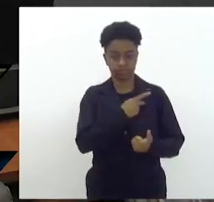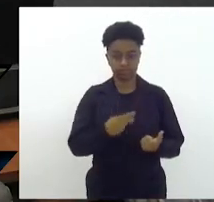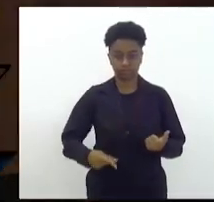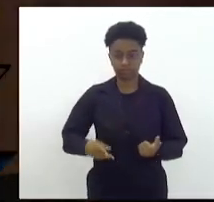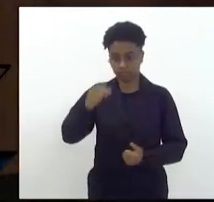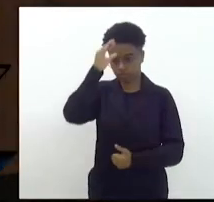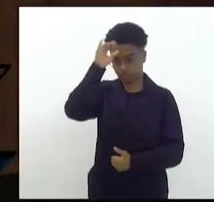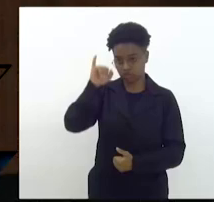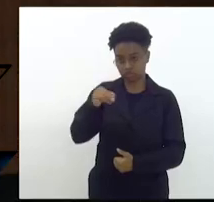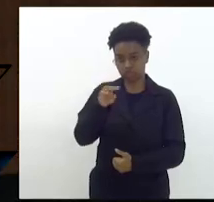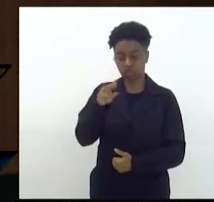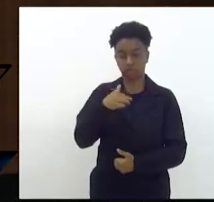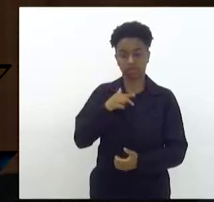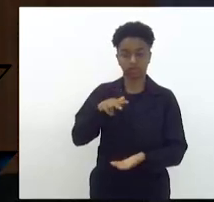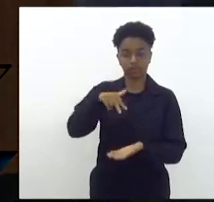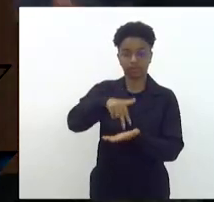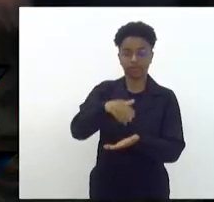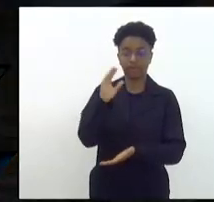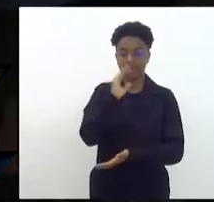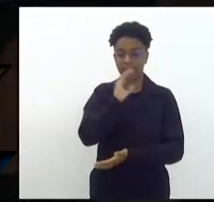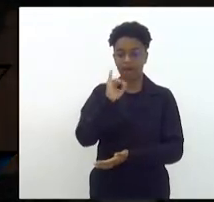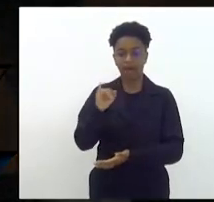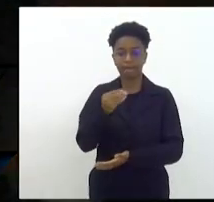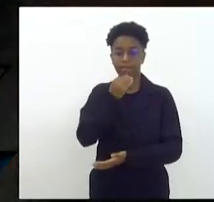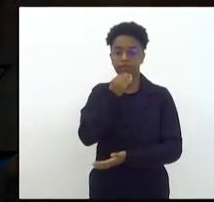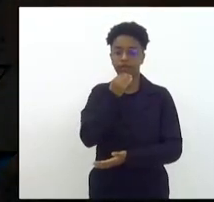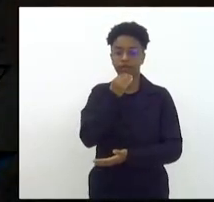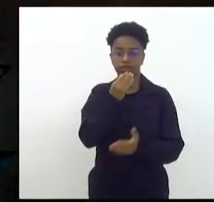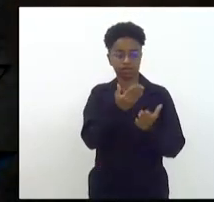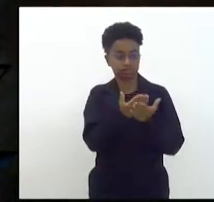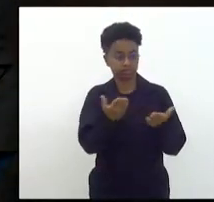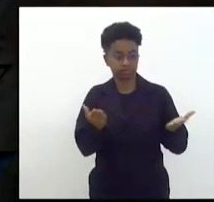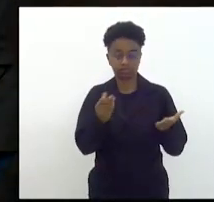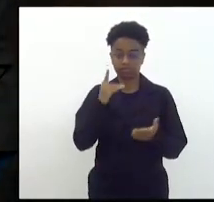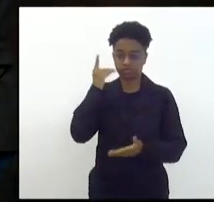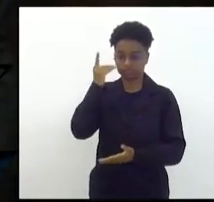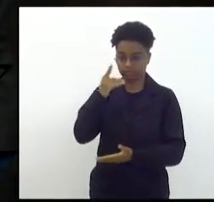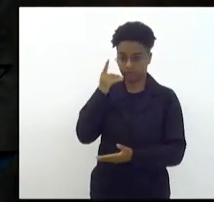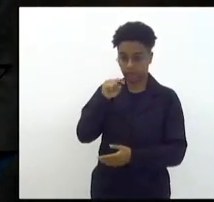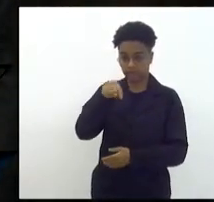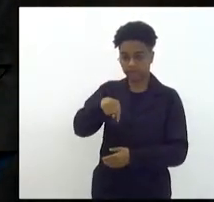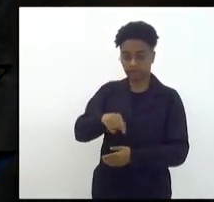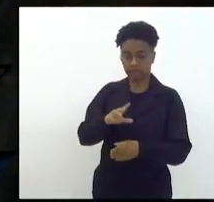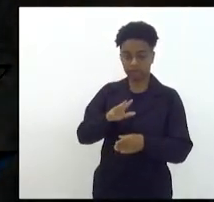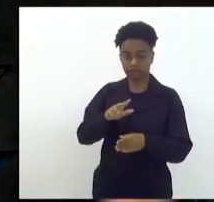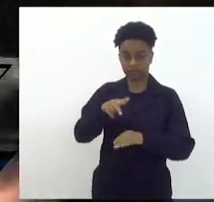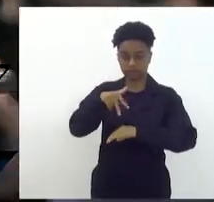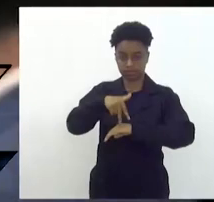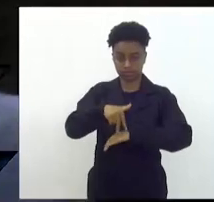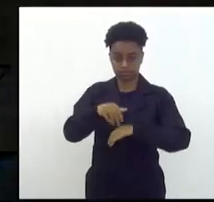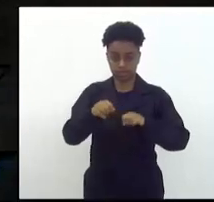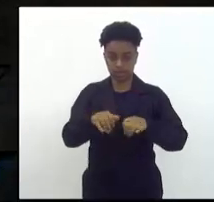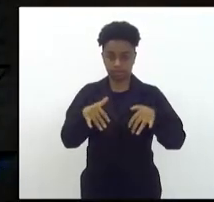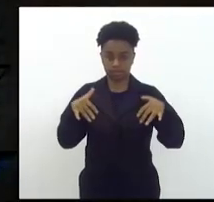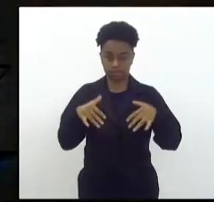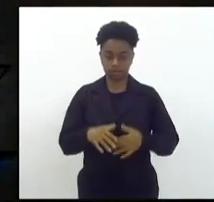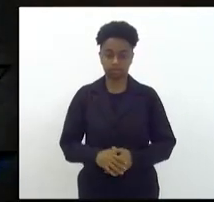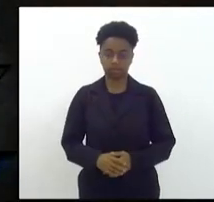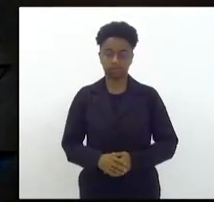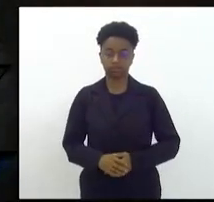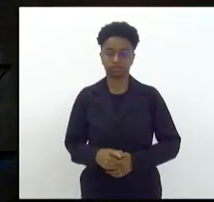Só aproveitando os nobres e As queridas deputadas que aqui estão no plenário é